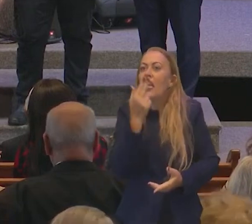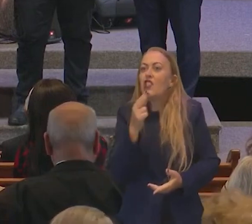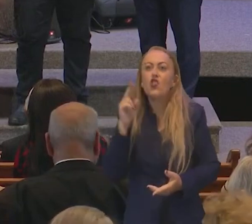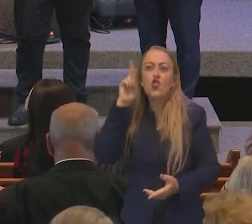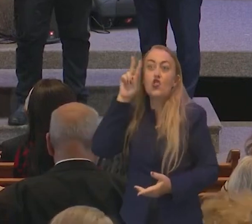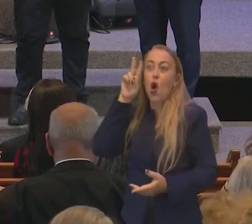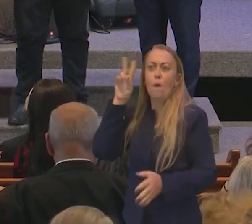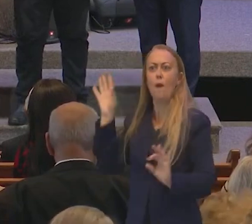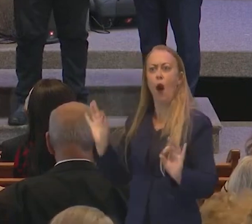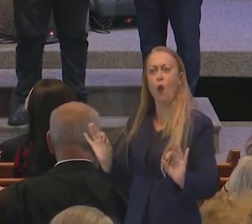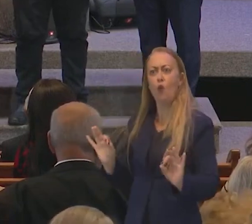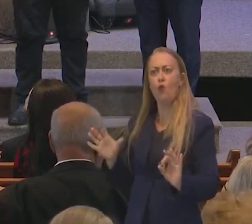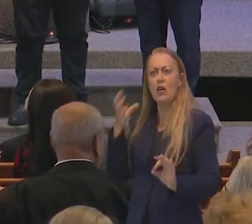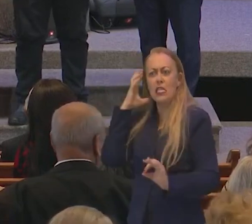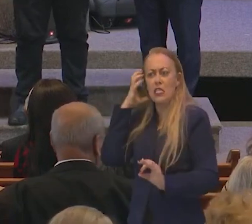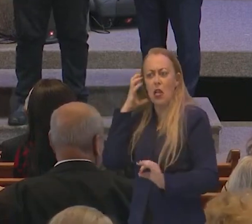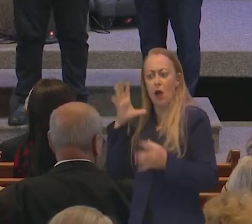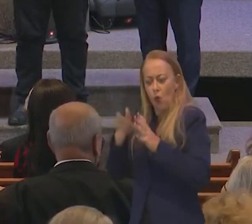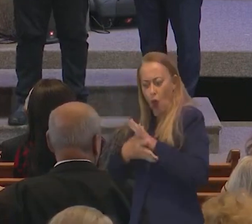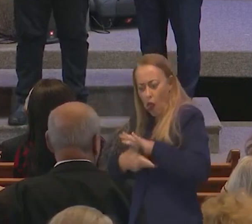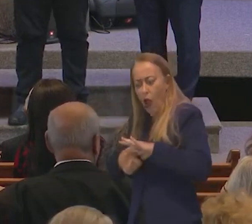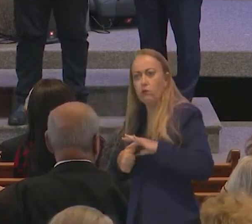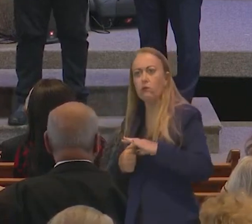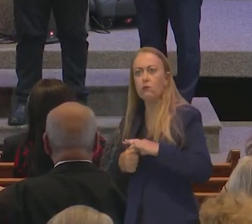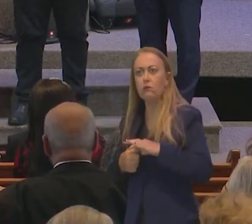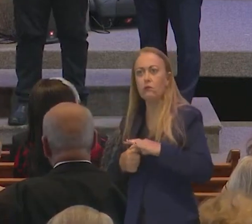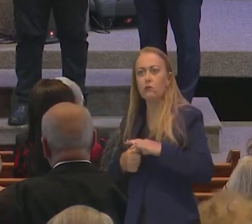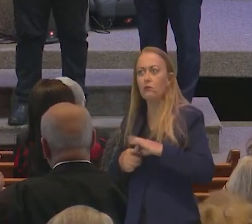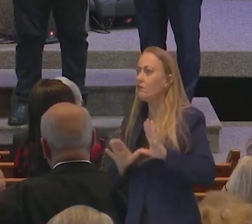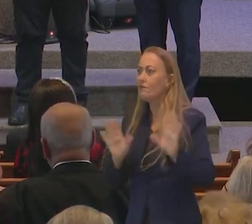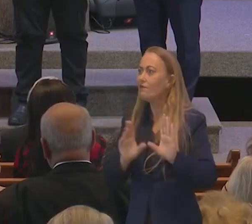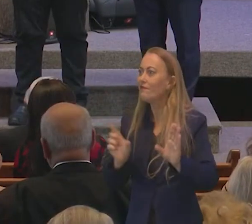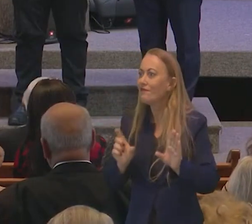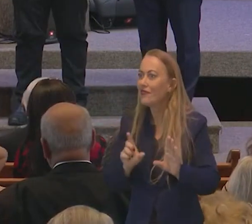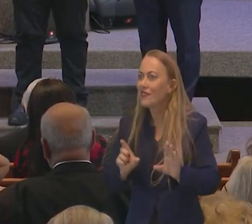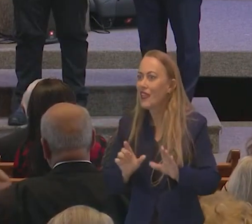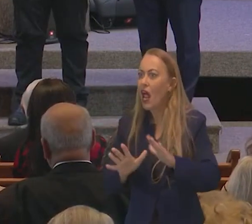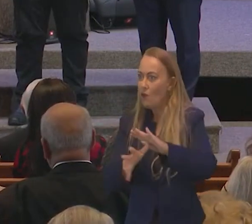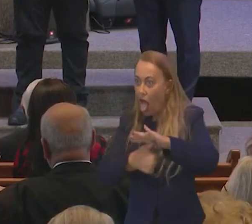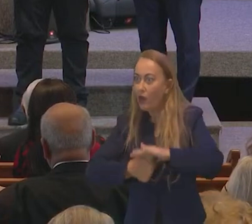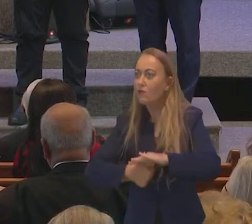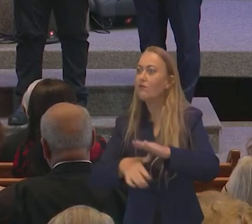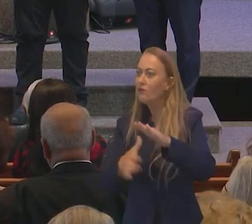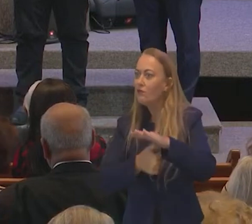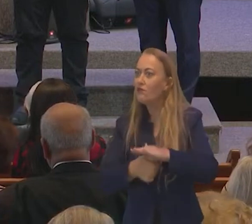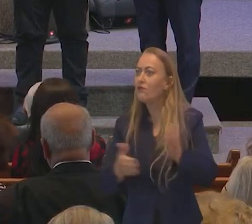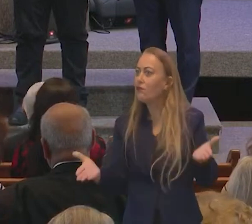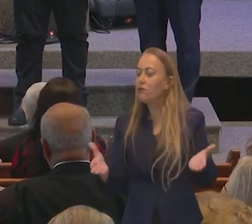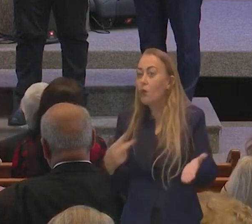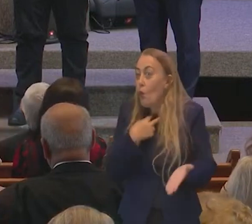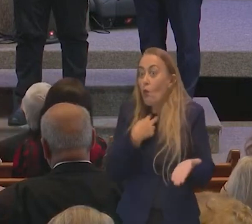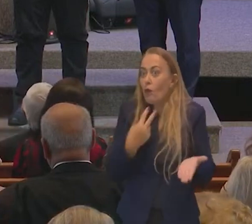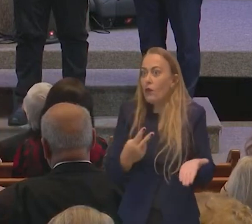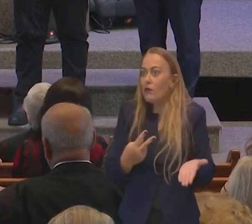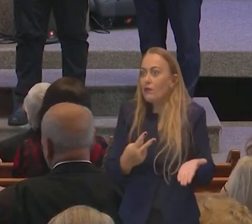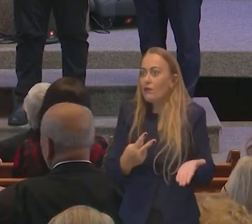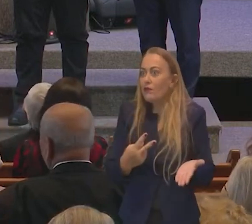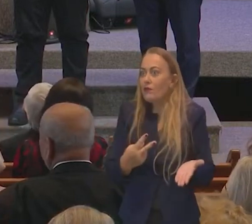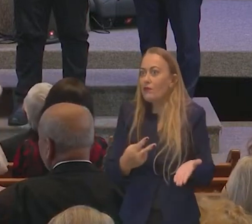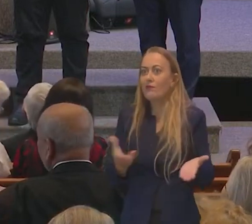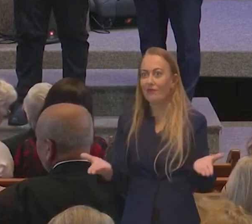um celular, tem sim, ao fim que tem. Não se engane, vocês jovens,